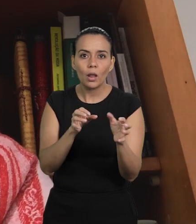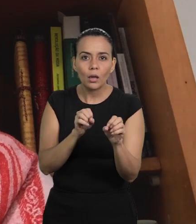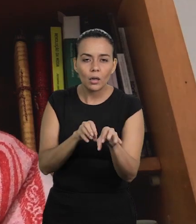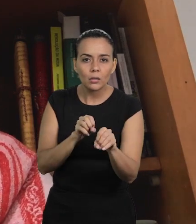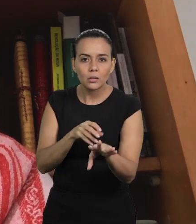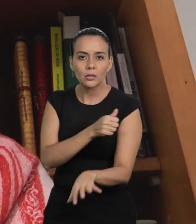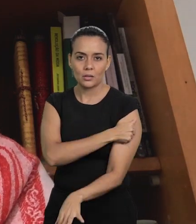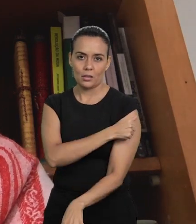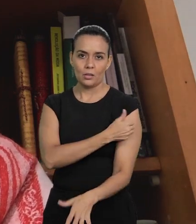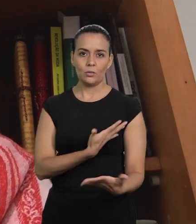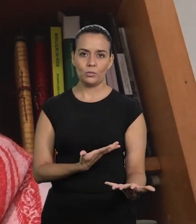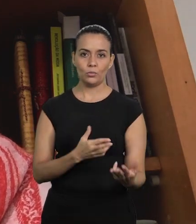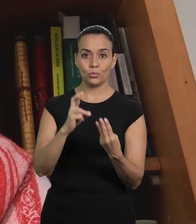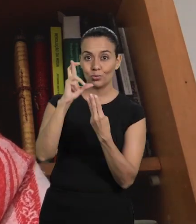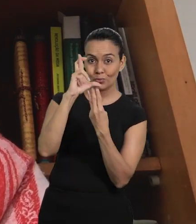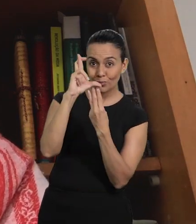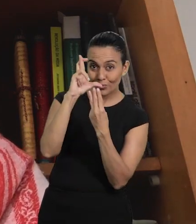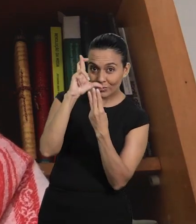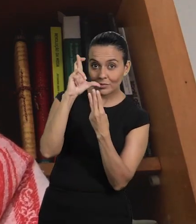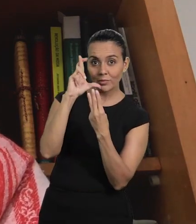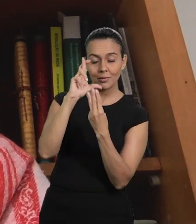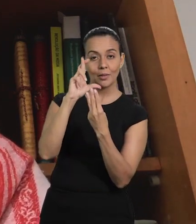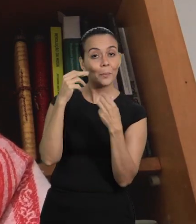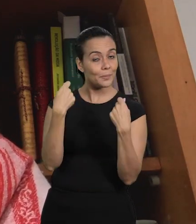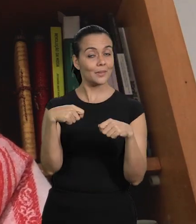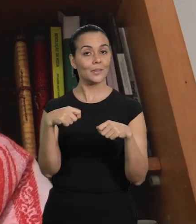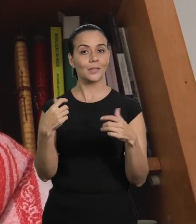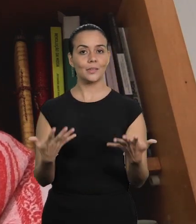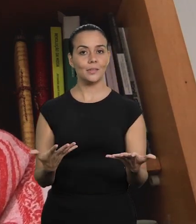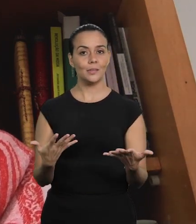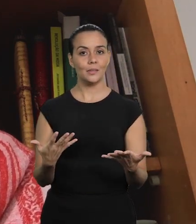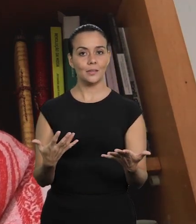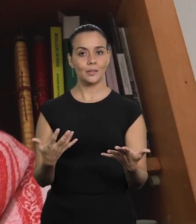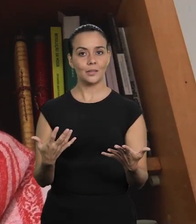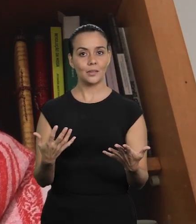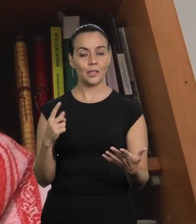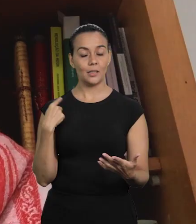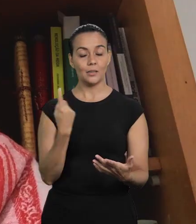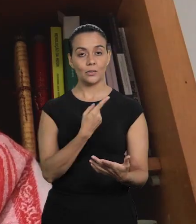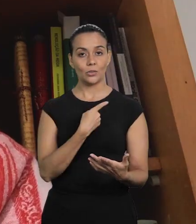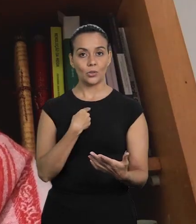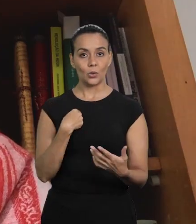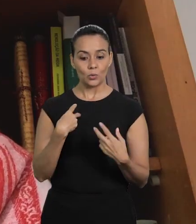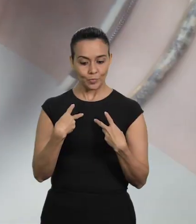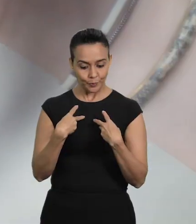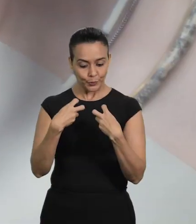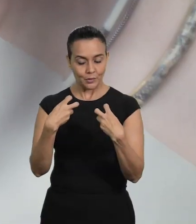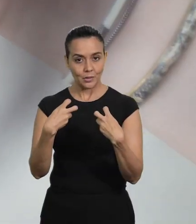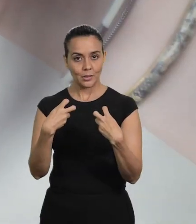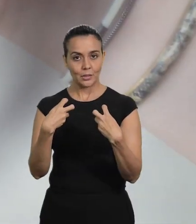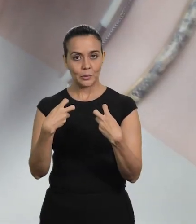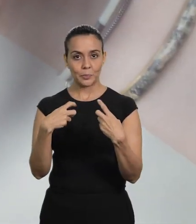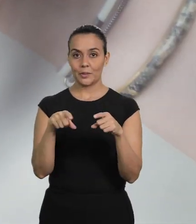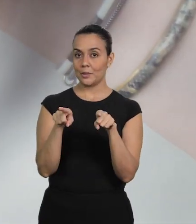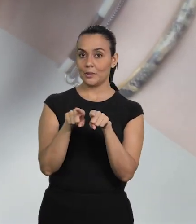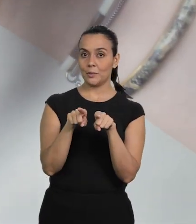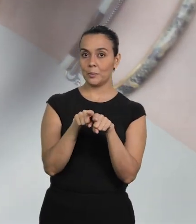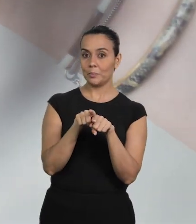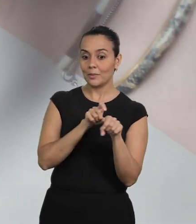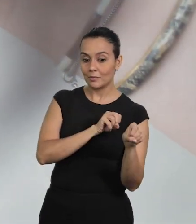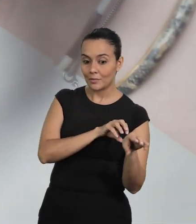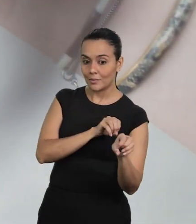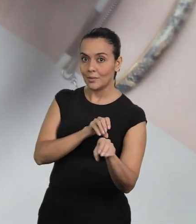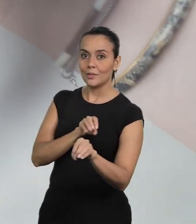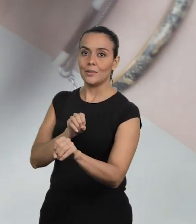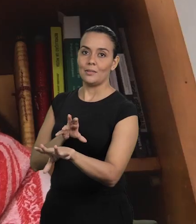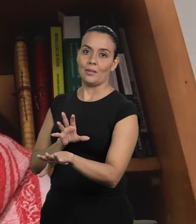importante. A gente olhar para a nossa área acadêmica e preparar os nossos jovens. Eles